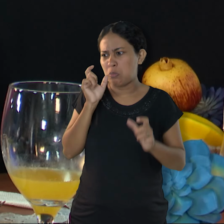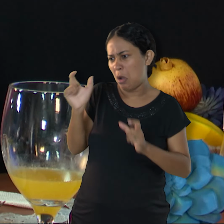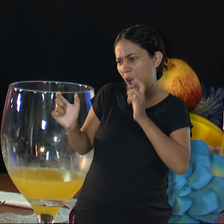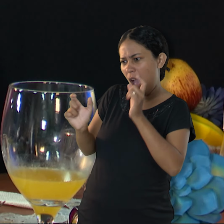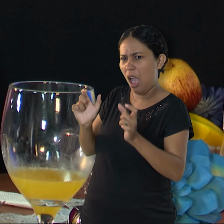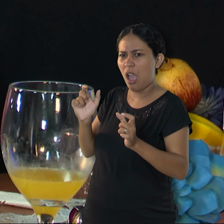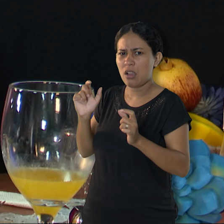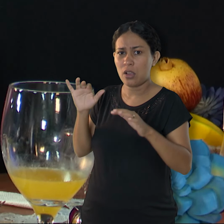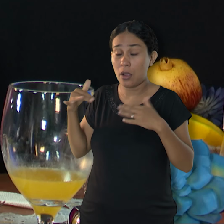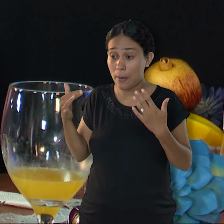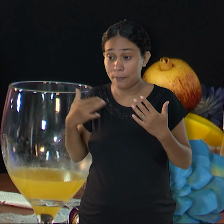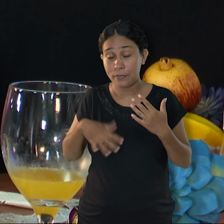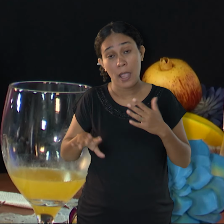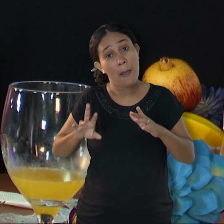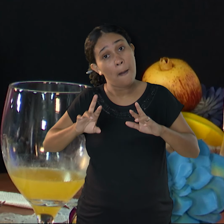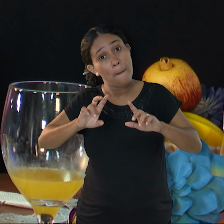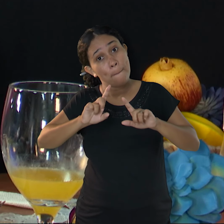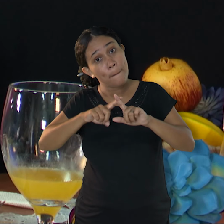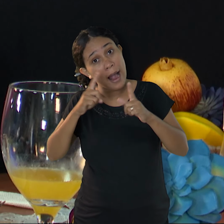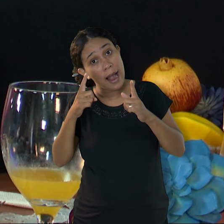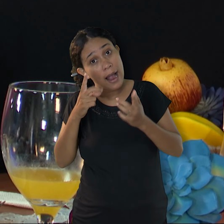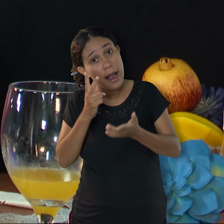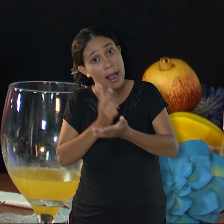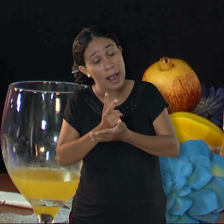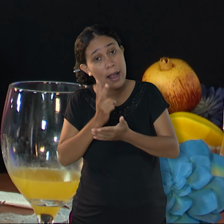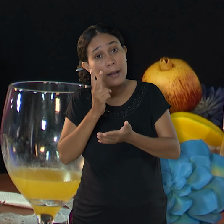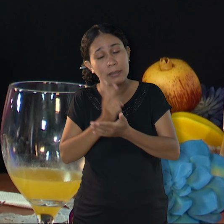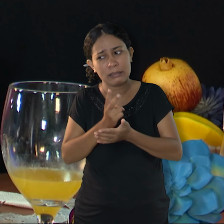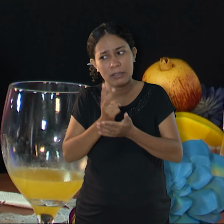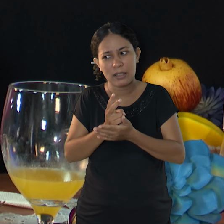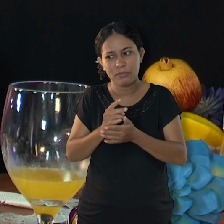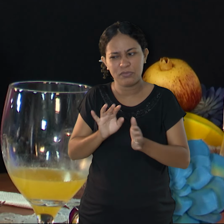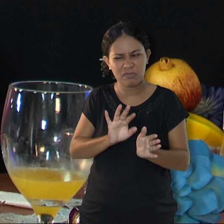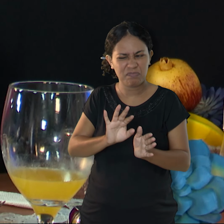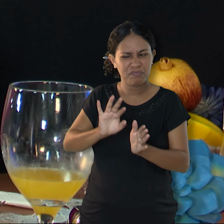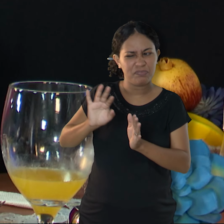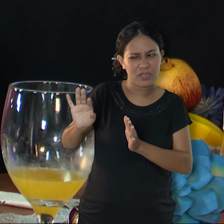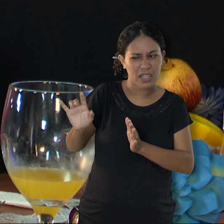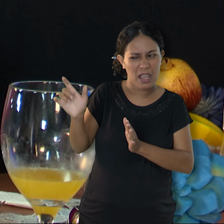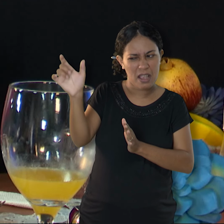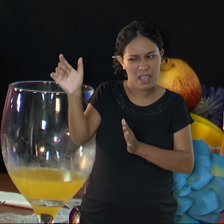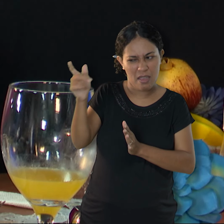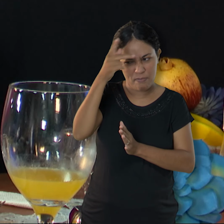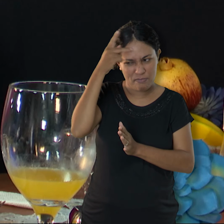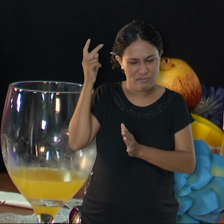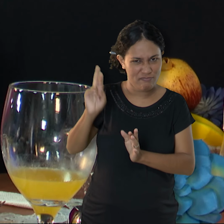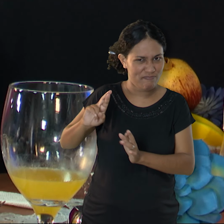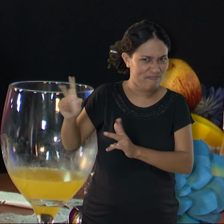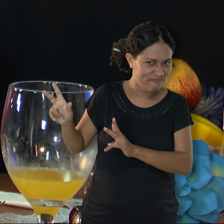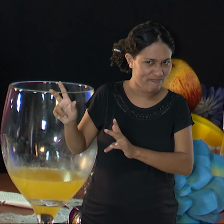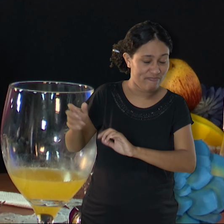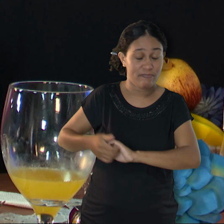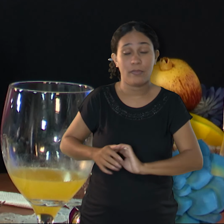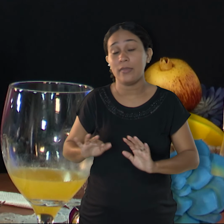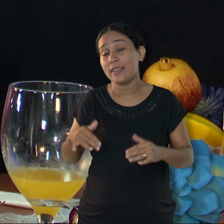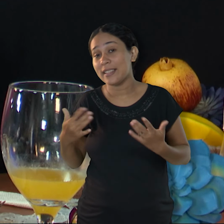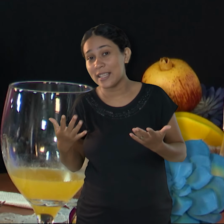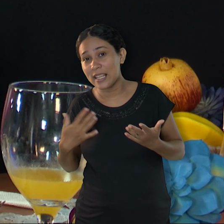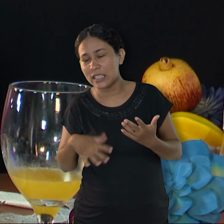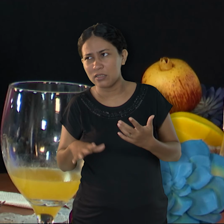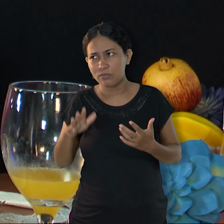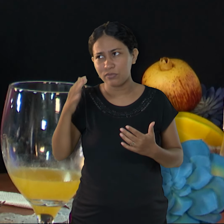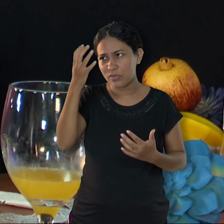também tem que dar menos credibilidade, porque as pessoas não estão na sua pele. Mas eu tive que ficar meio fria mesmo. Por isso que o